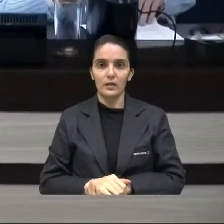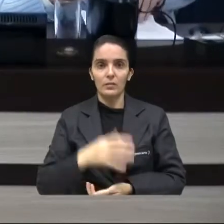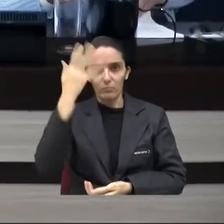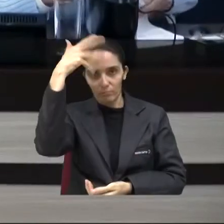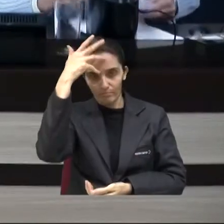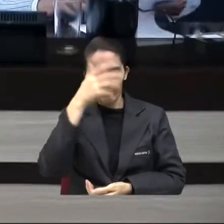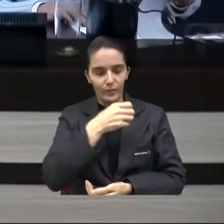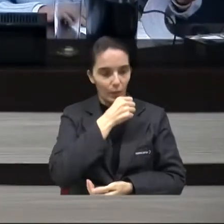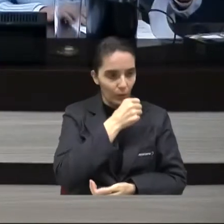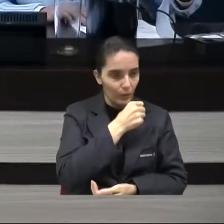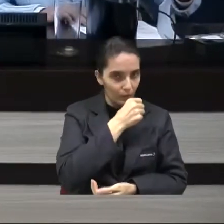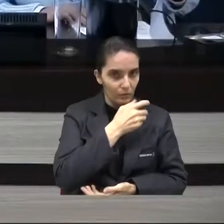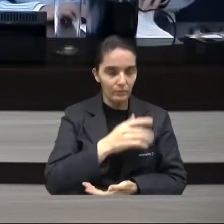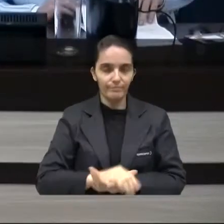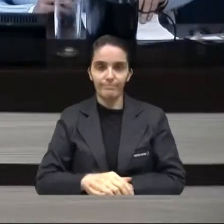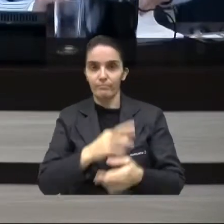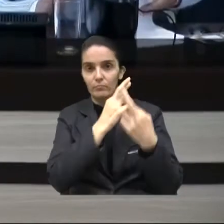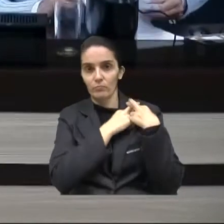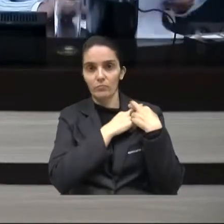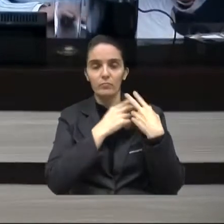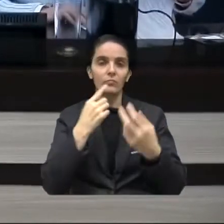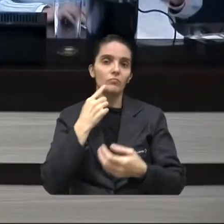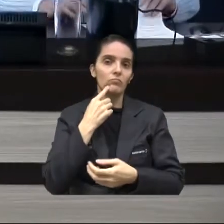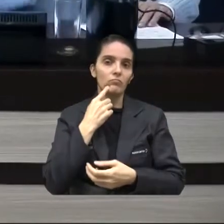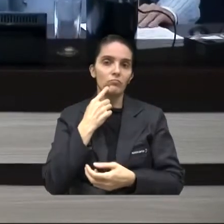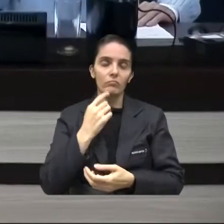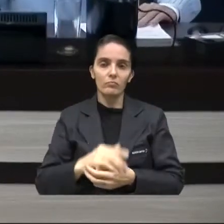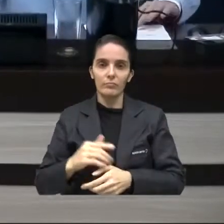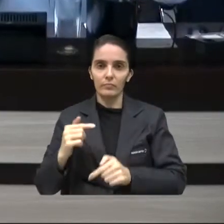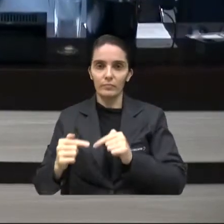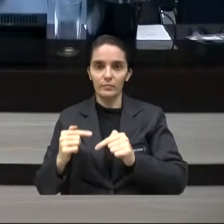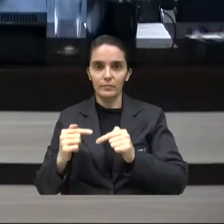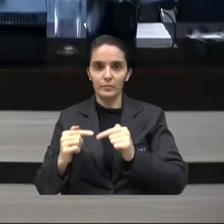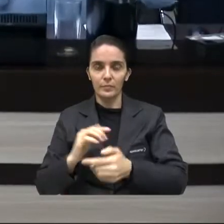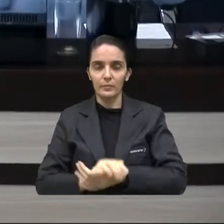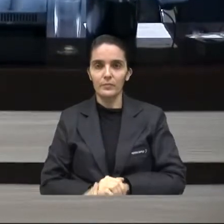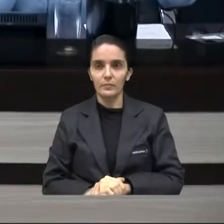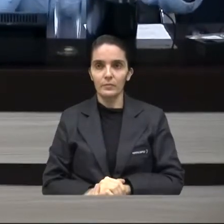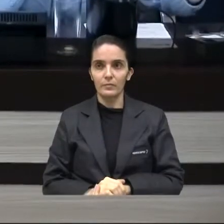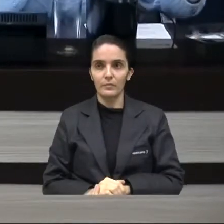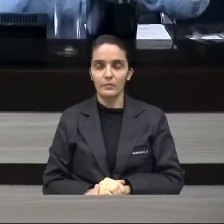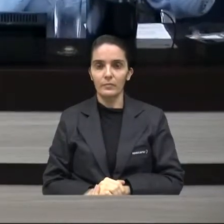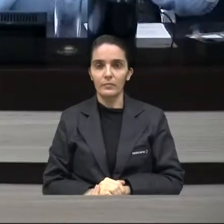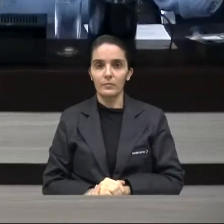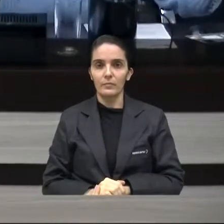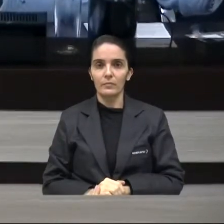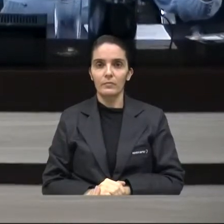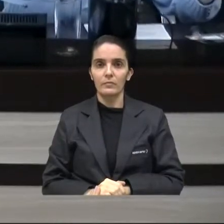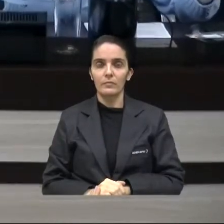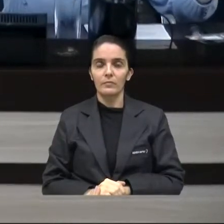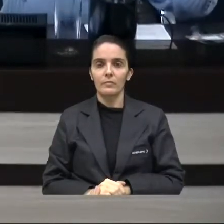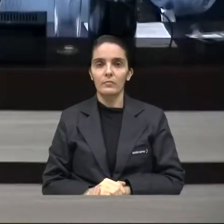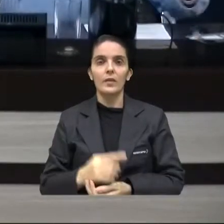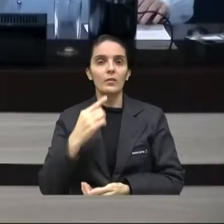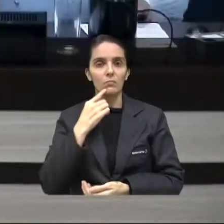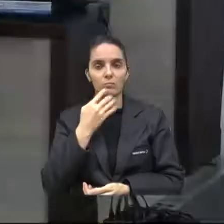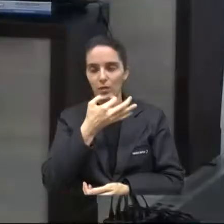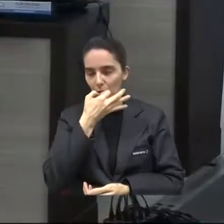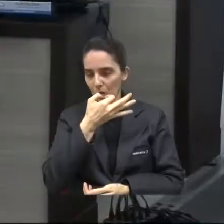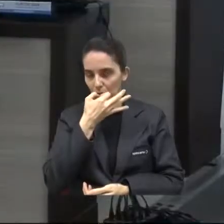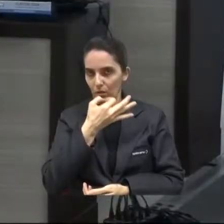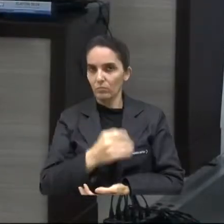A propositura é do vereador Cleiton Silva. Em discussão. Eu quero discutir, senhor presidente. Com a palavra, o vereador Cleiton